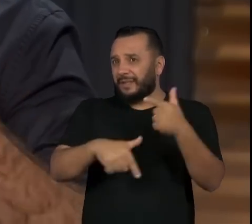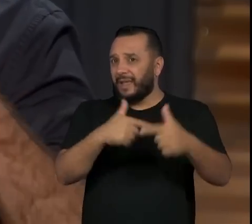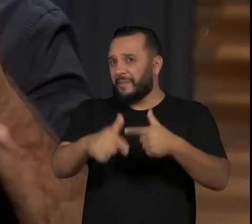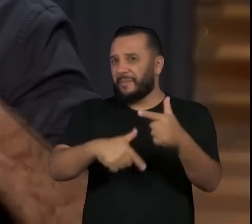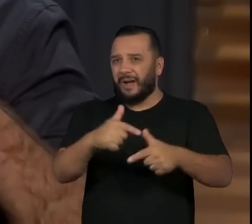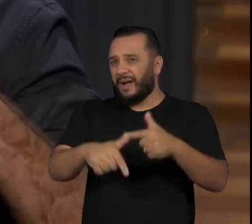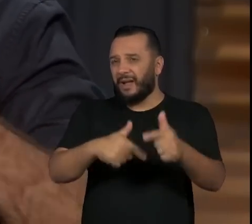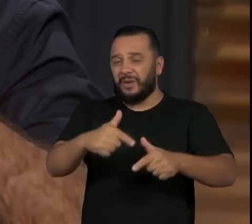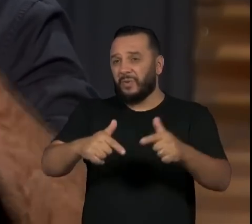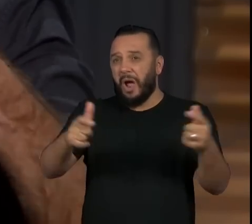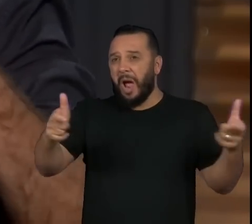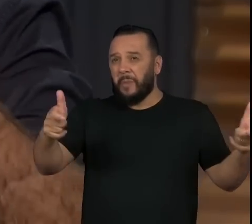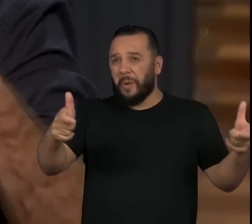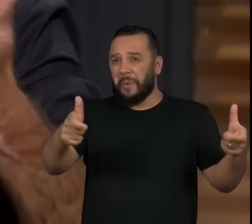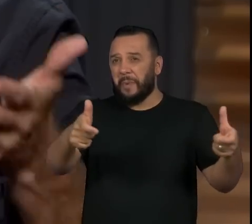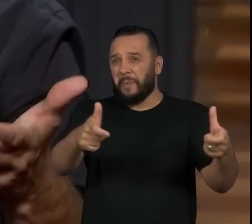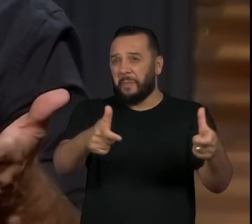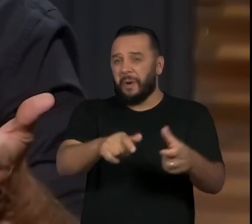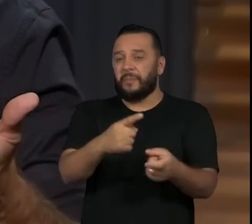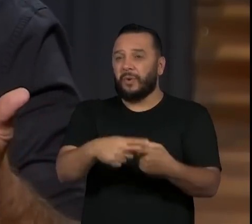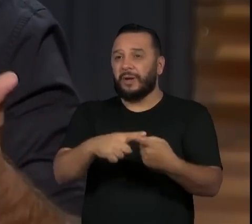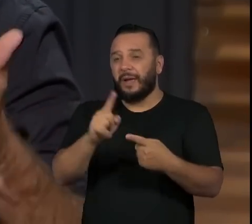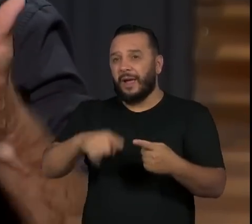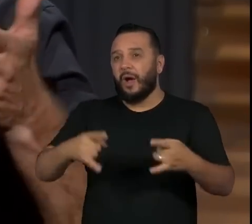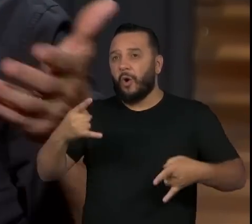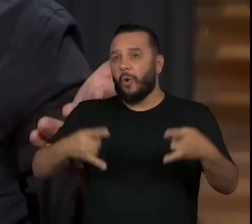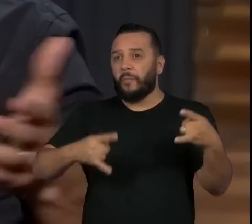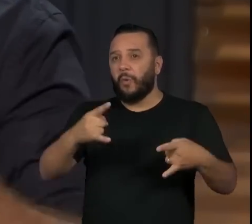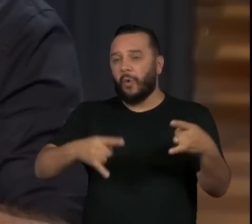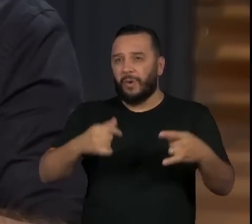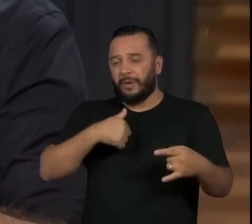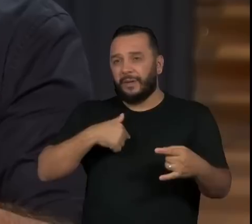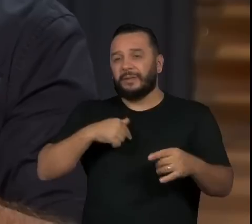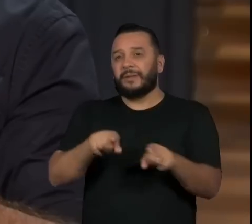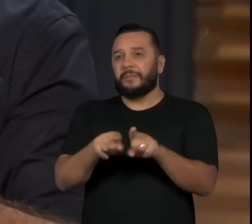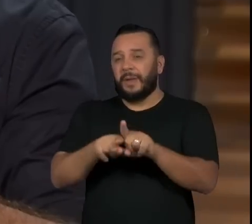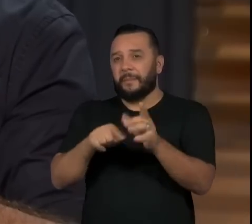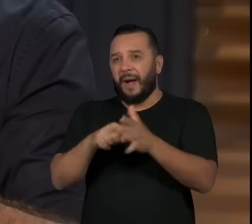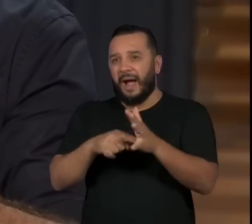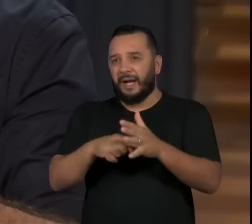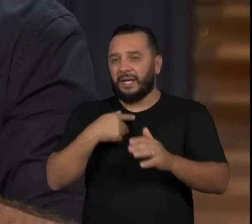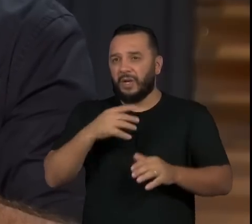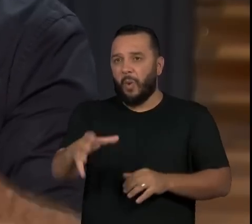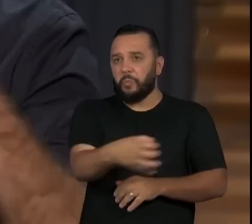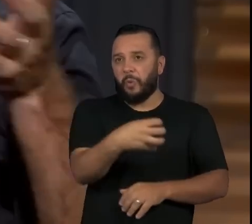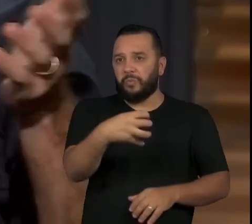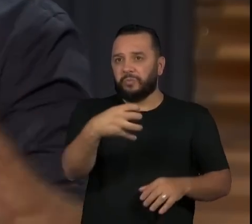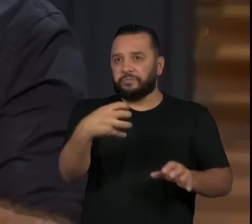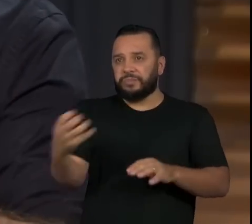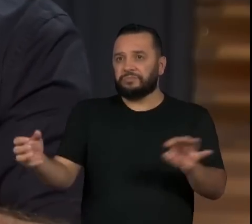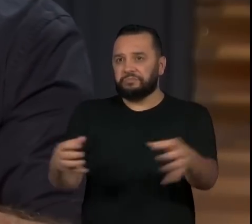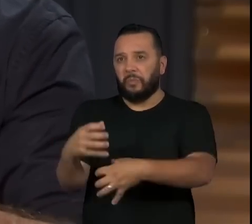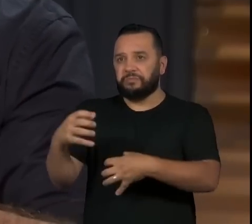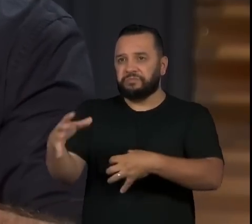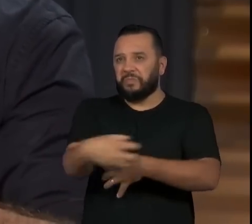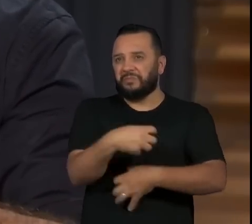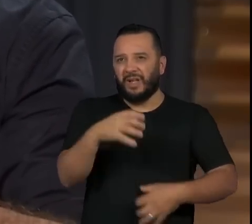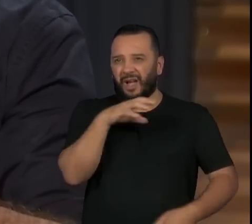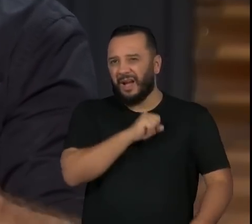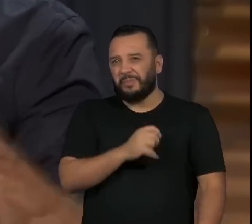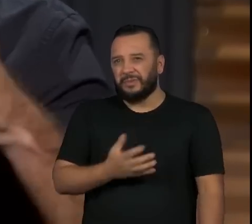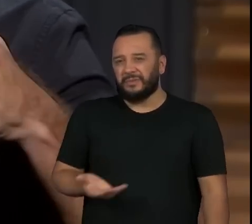negócio muito ali mecanizado e precisa de muito pouca mão de obra para você depois colher aquilo que você